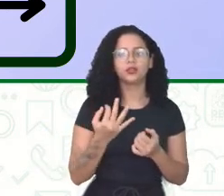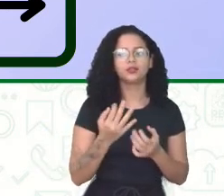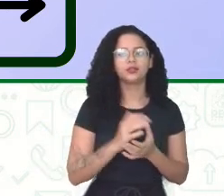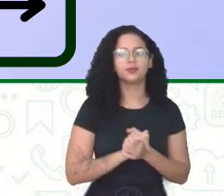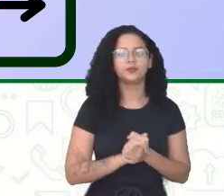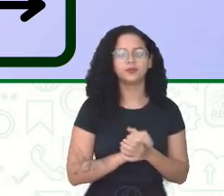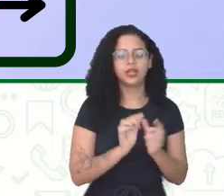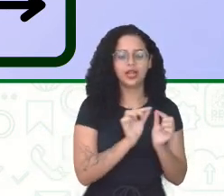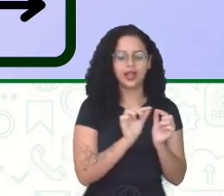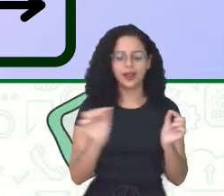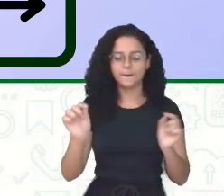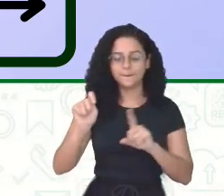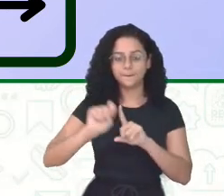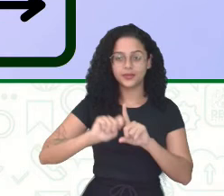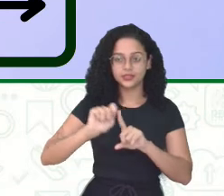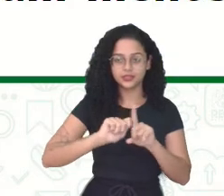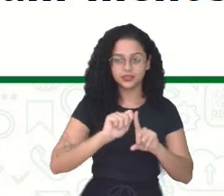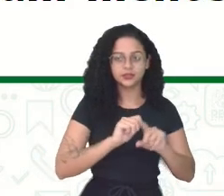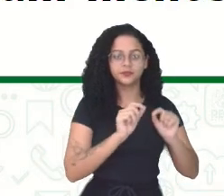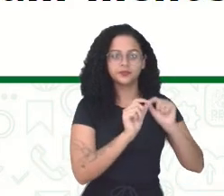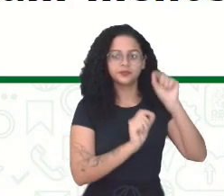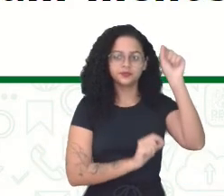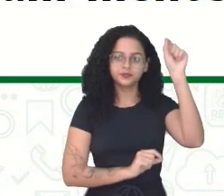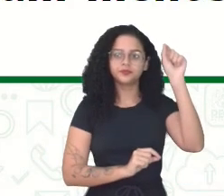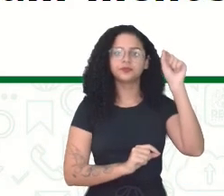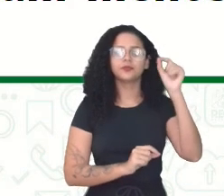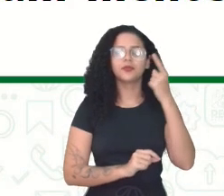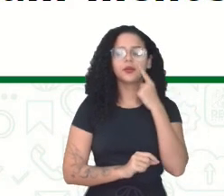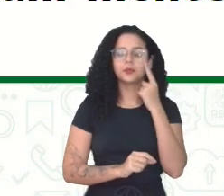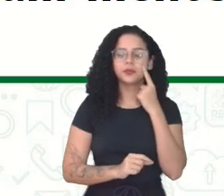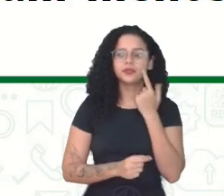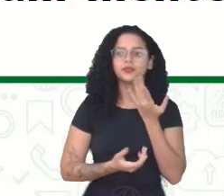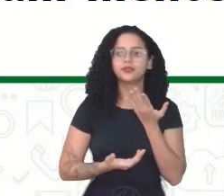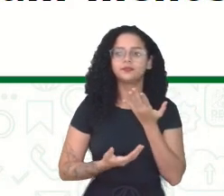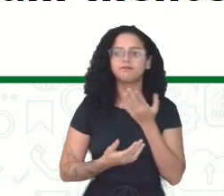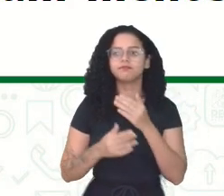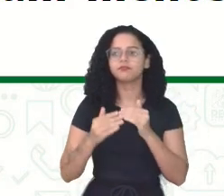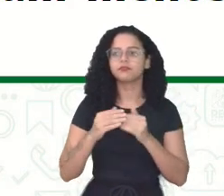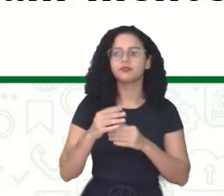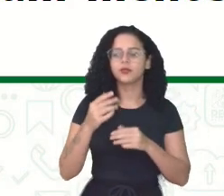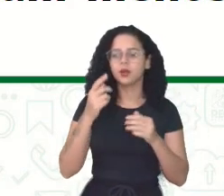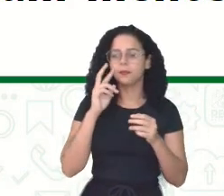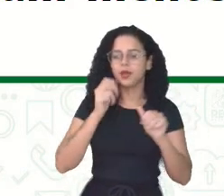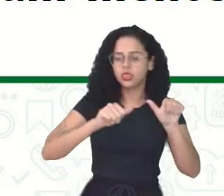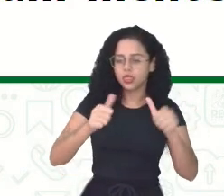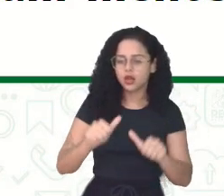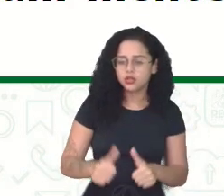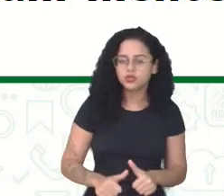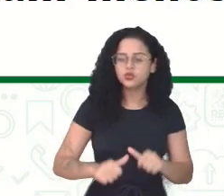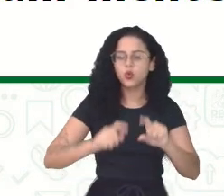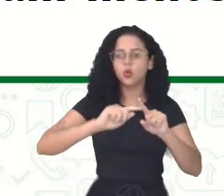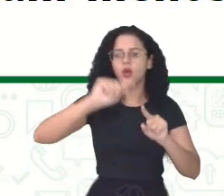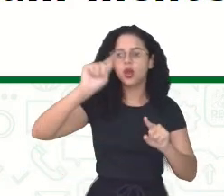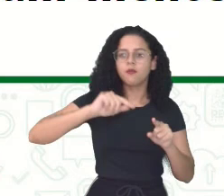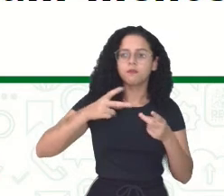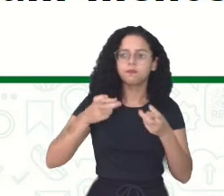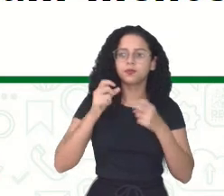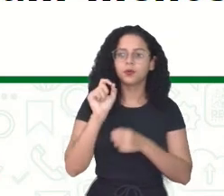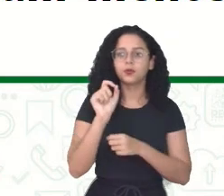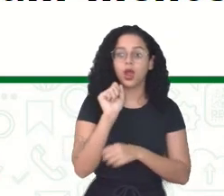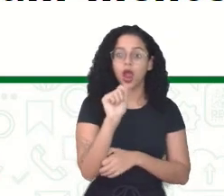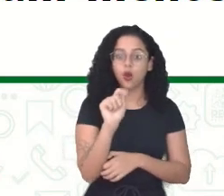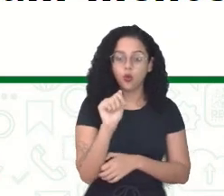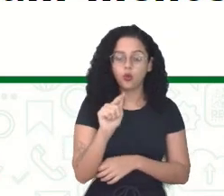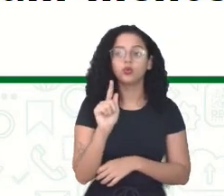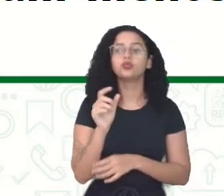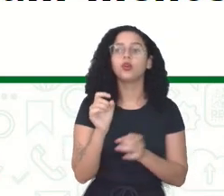vertical, tá? Então, vamos lá, para a gente ver. E de acordo com o gráfico, observa-se que agosto foi